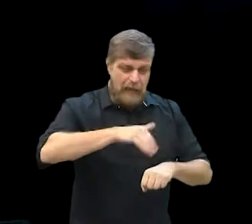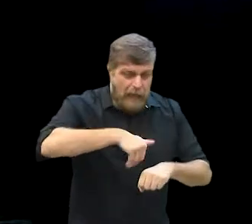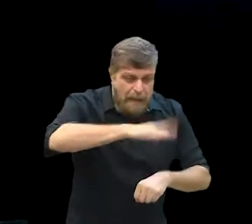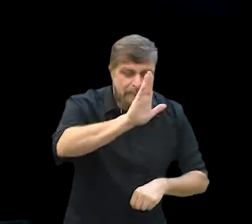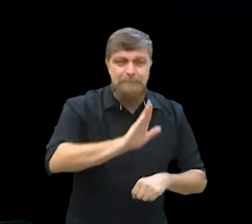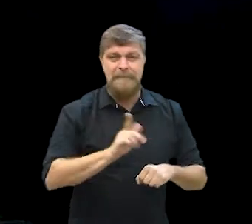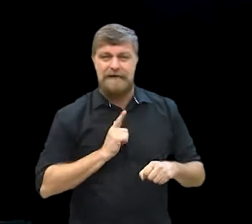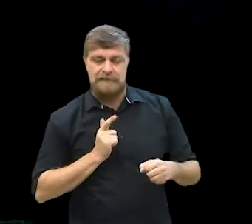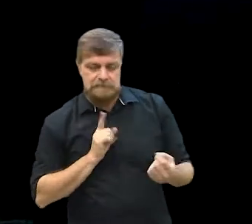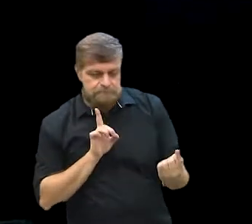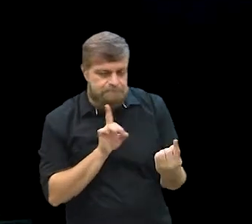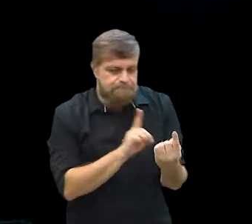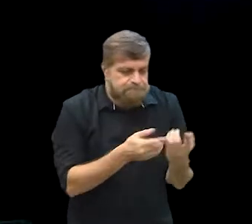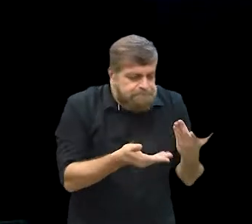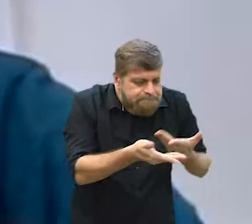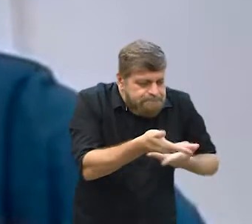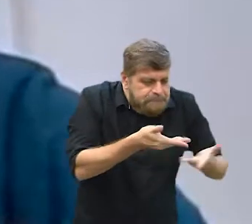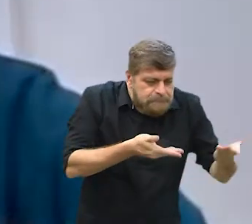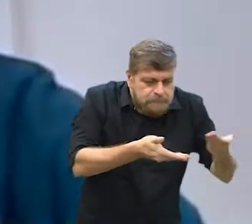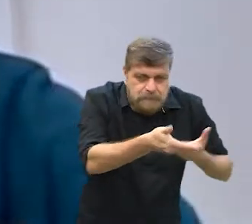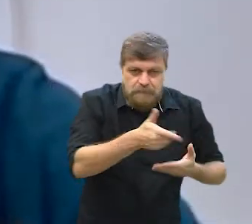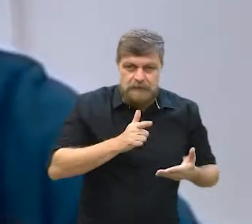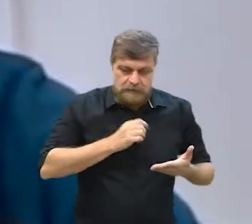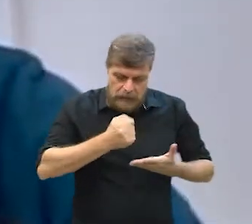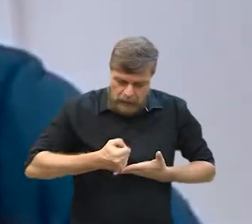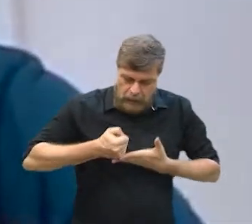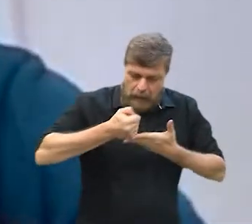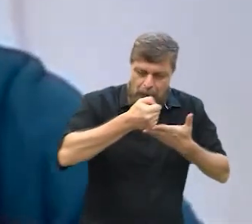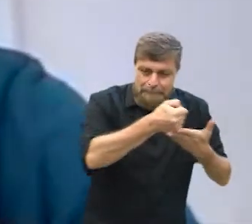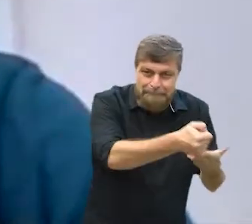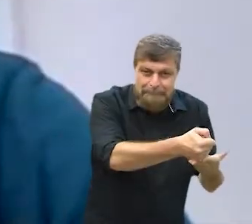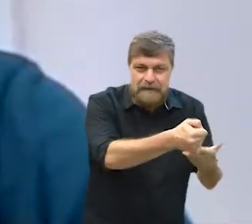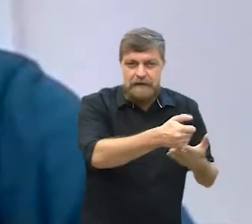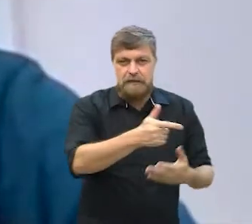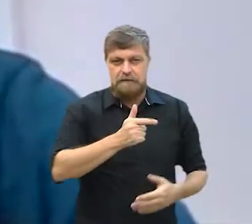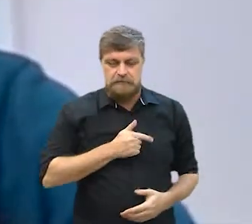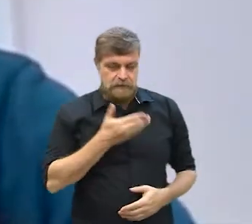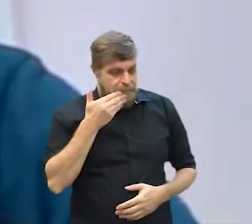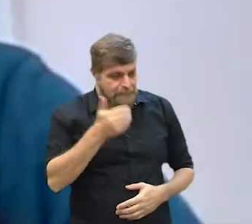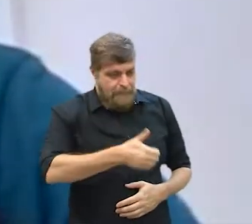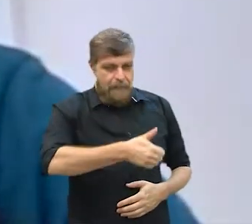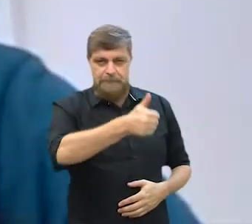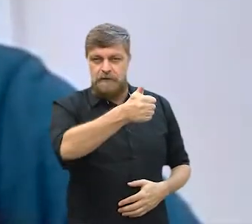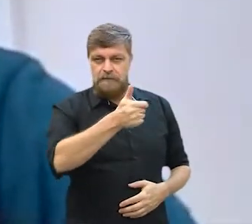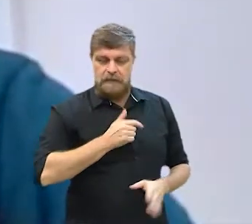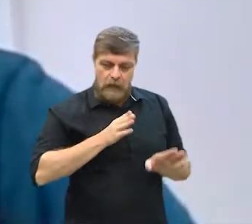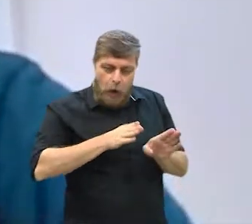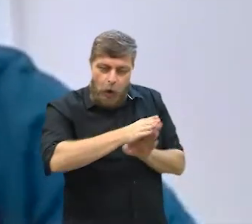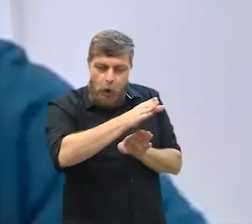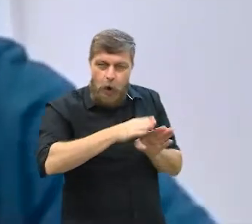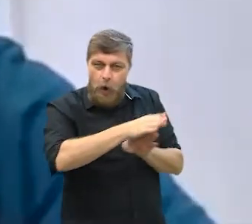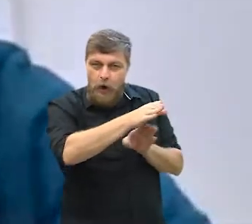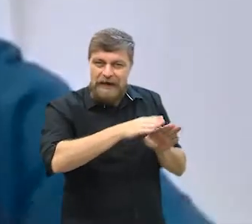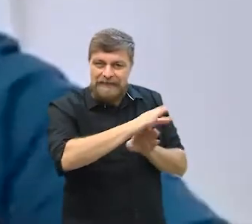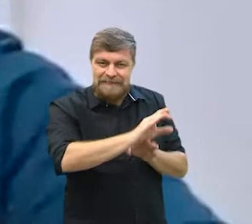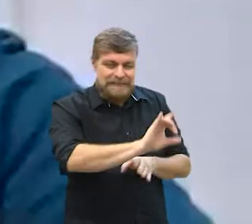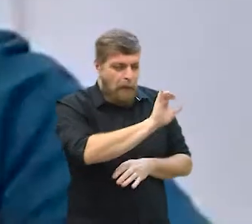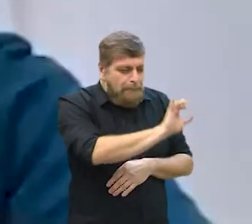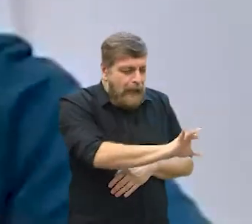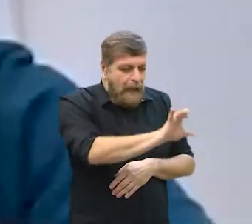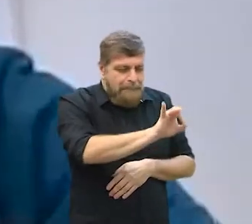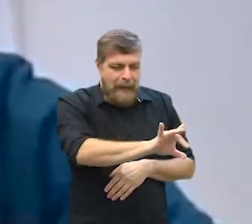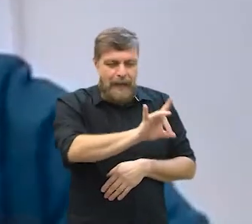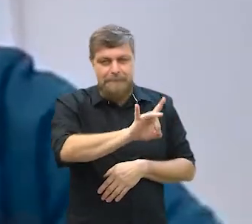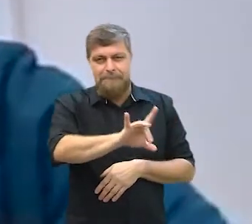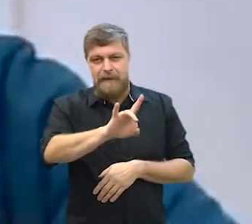maior flexibilidade, melhor amparo em termos de mentoria, né? Uma orientação